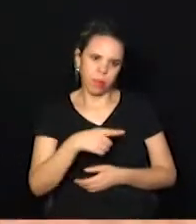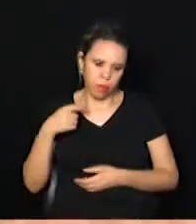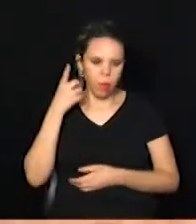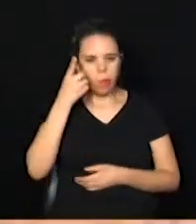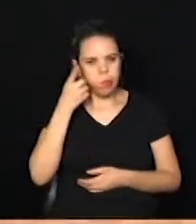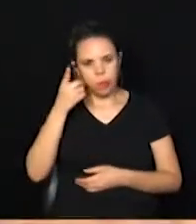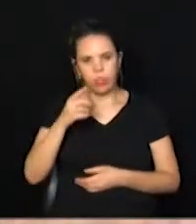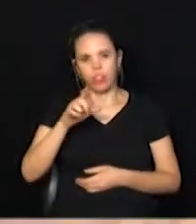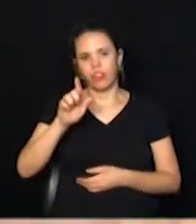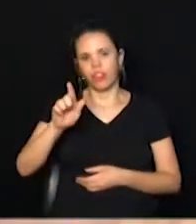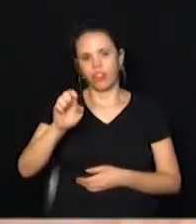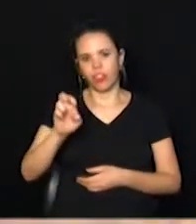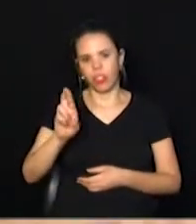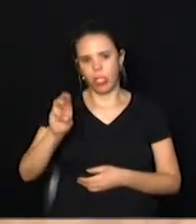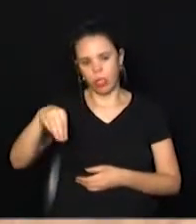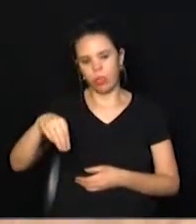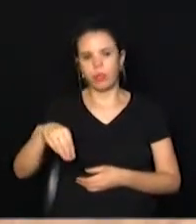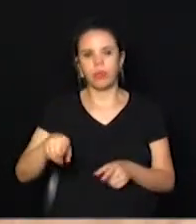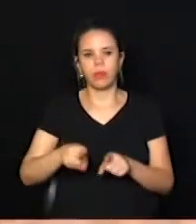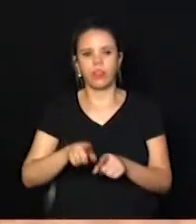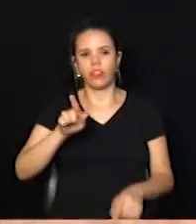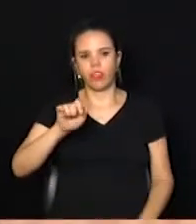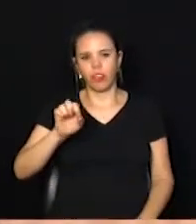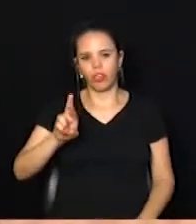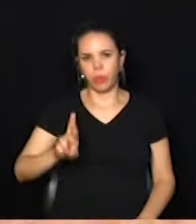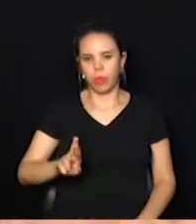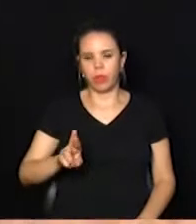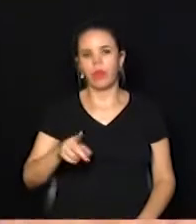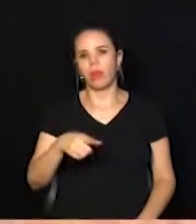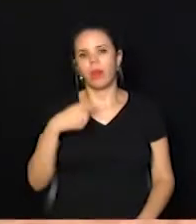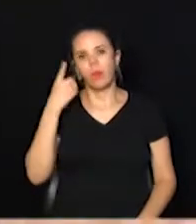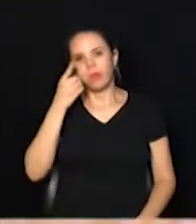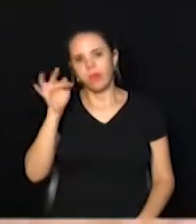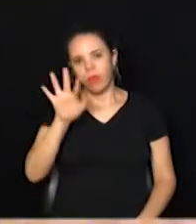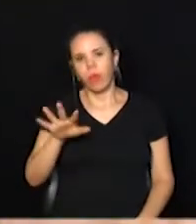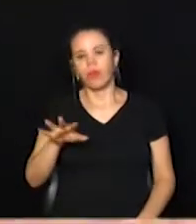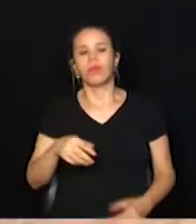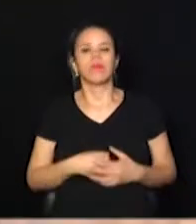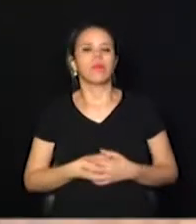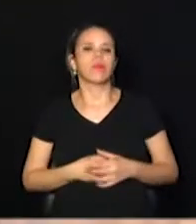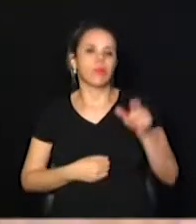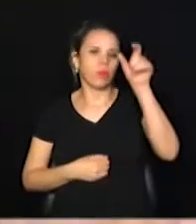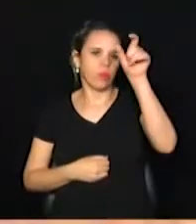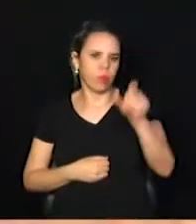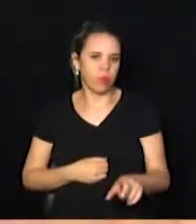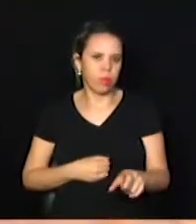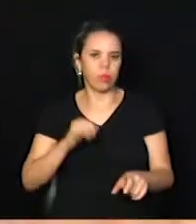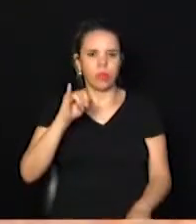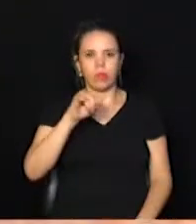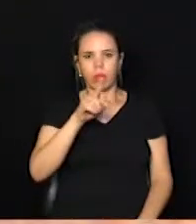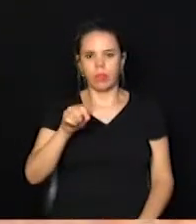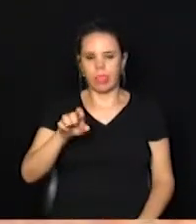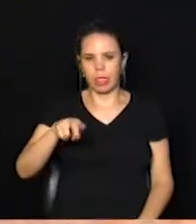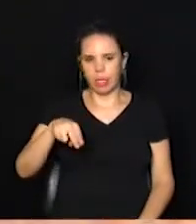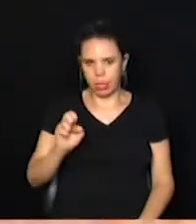Bittencourt, também do Gilmar Tato, nosso dirigente nacional, ex-deputado federal, Na pessoa da companheira Isalene, nossa prefeita,